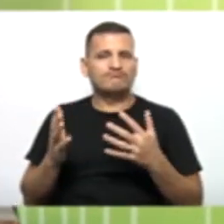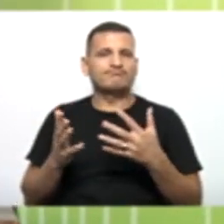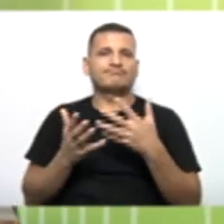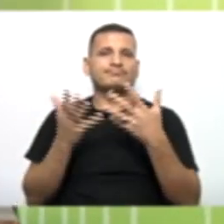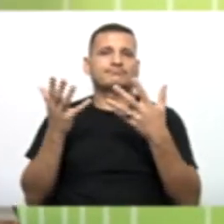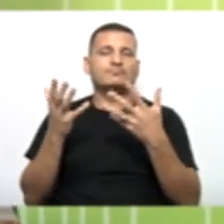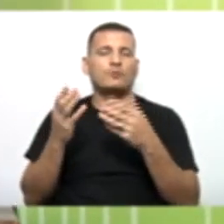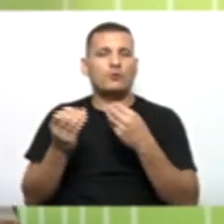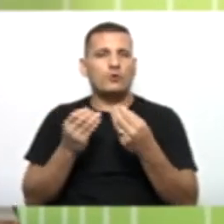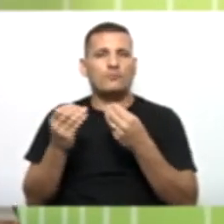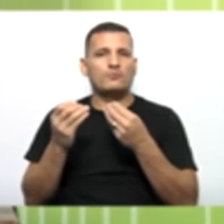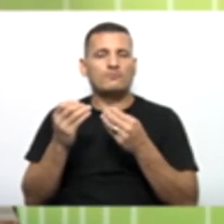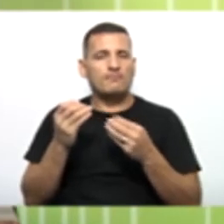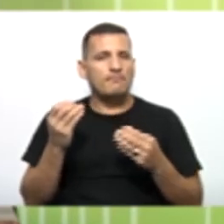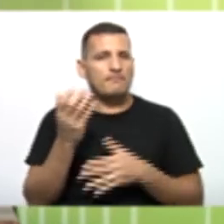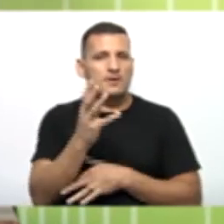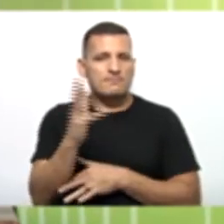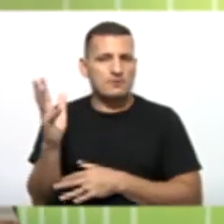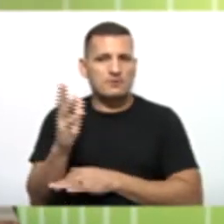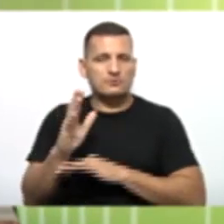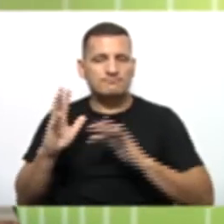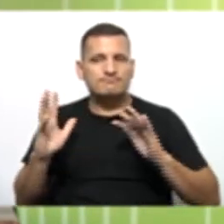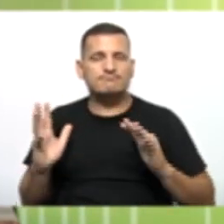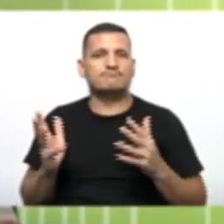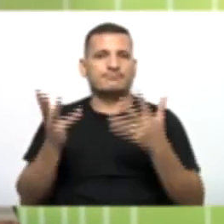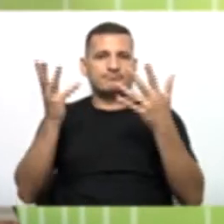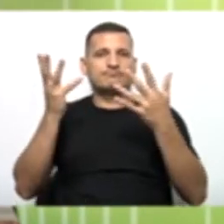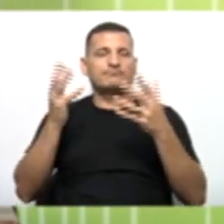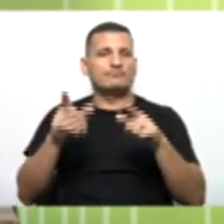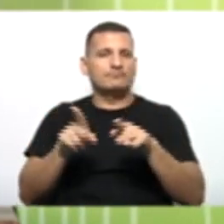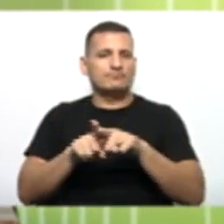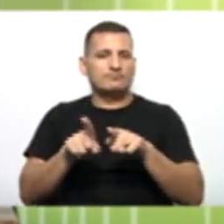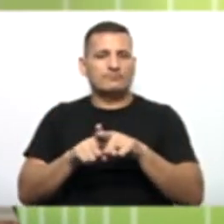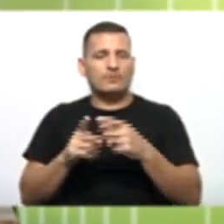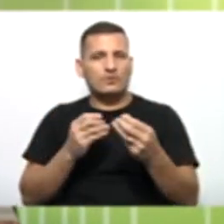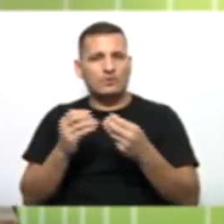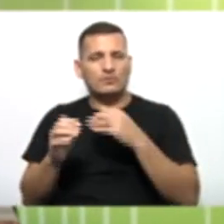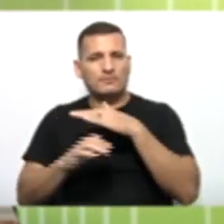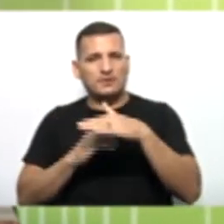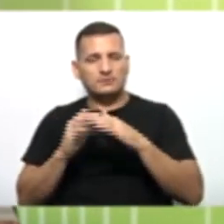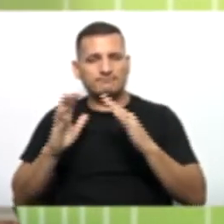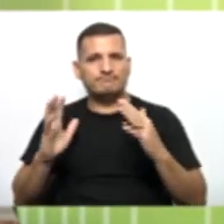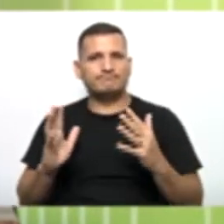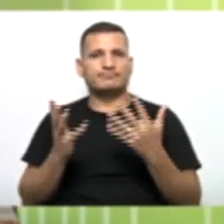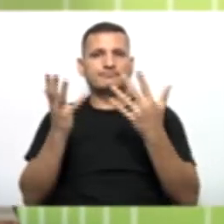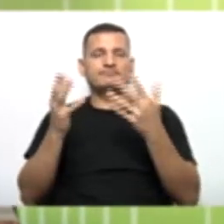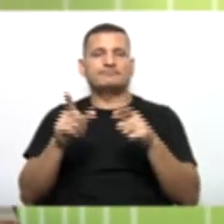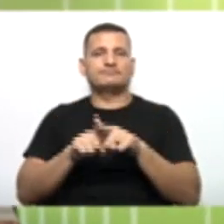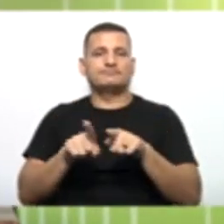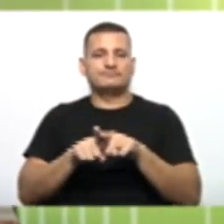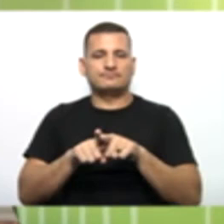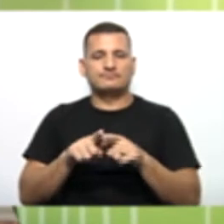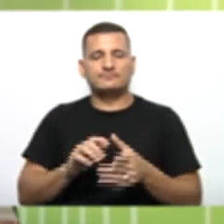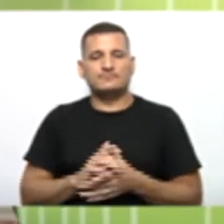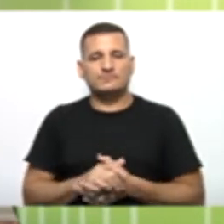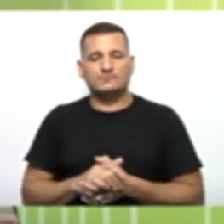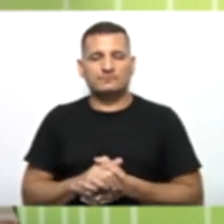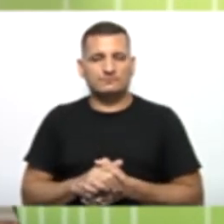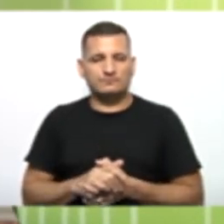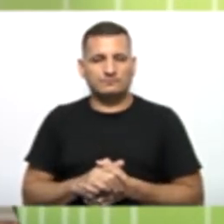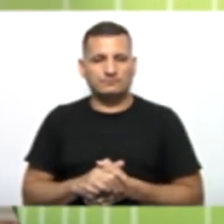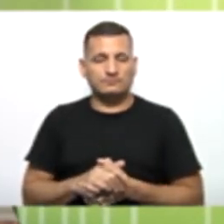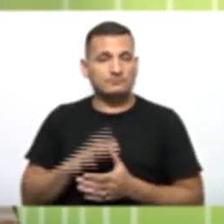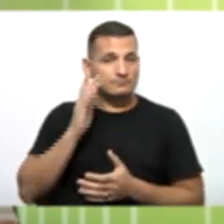ambiente vai ser impactado e como a empresa vai ser impactada. Vamos imaginar, por exemplo,